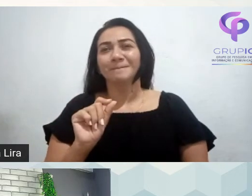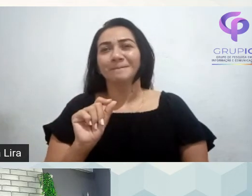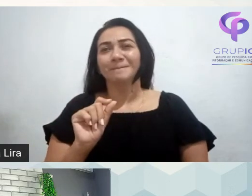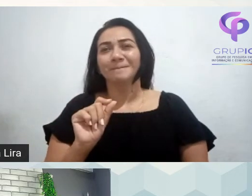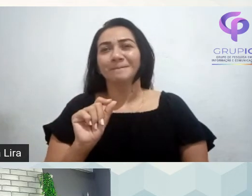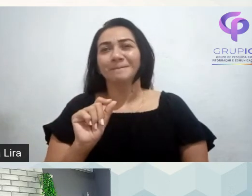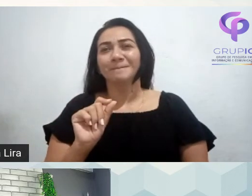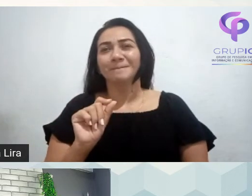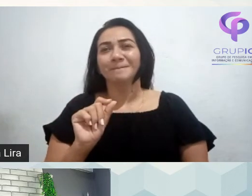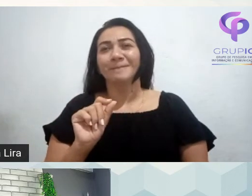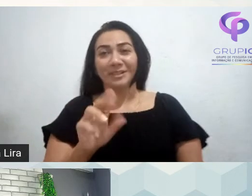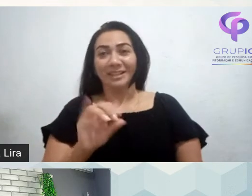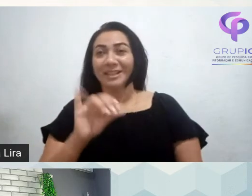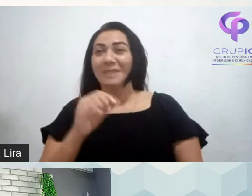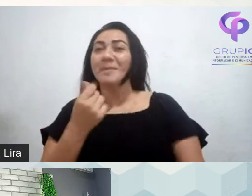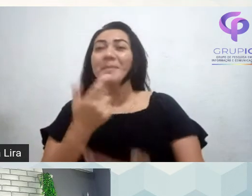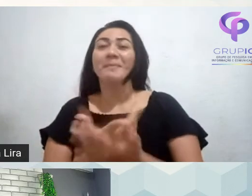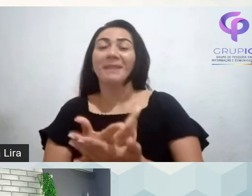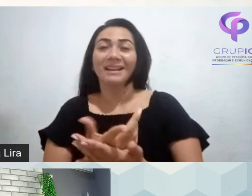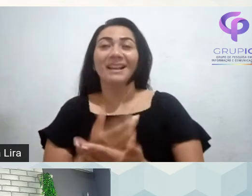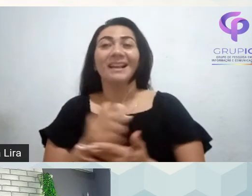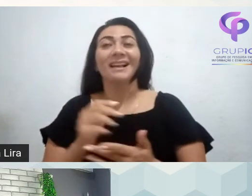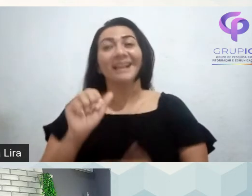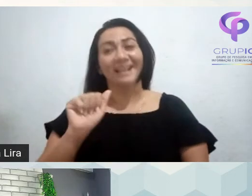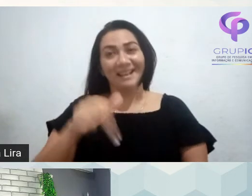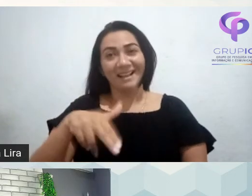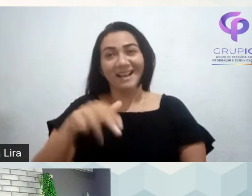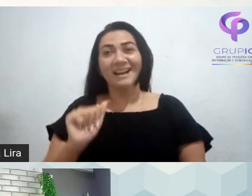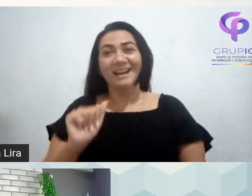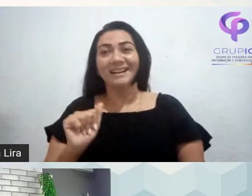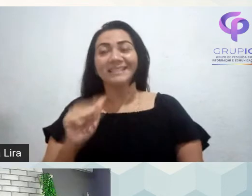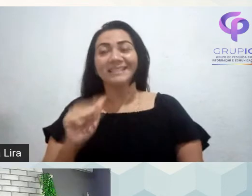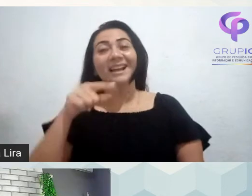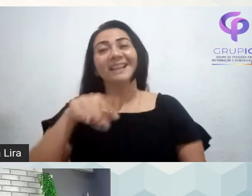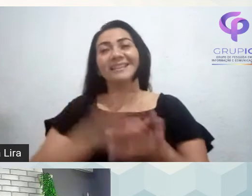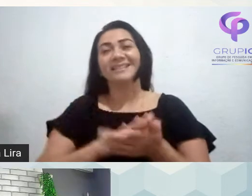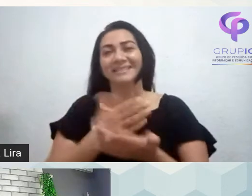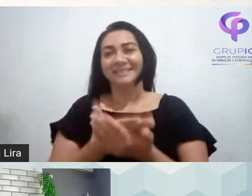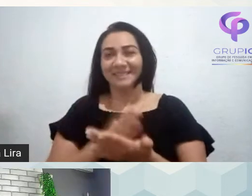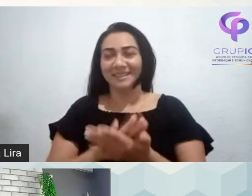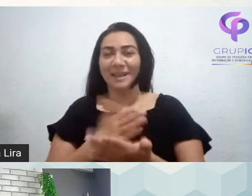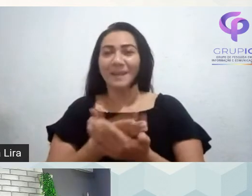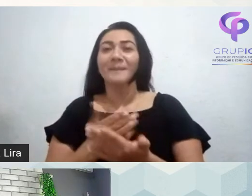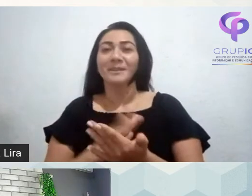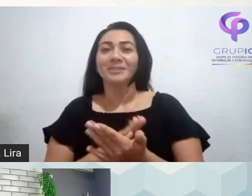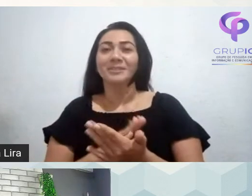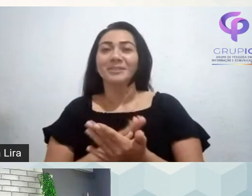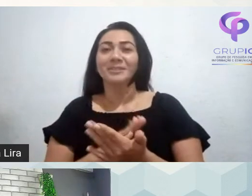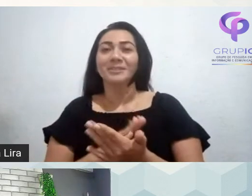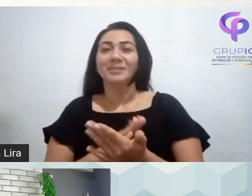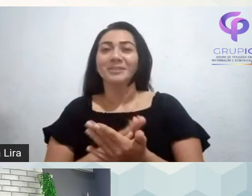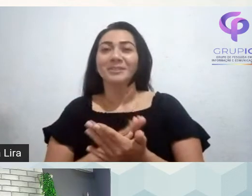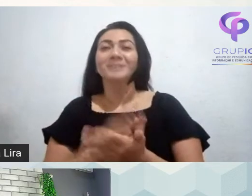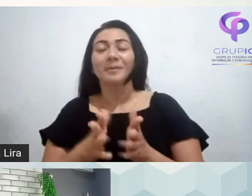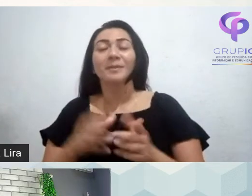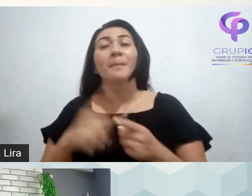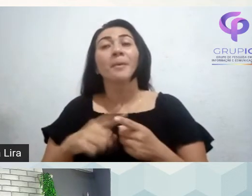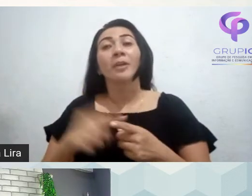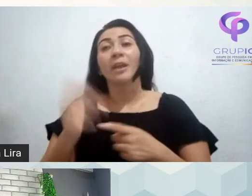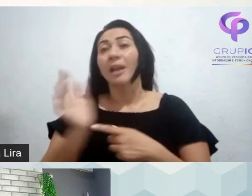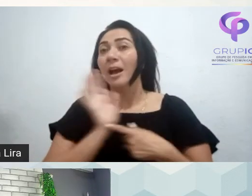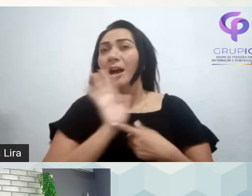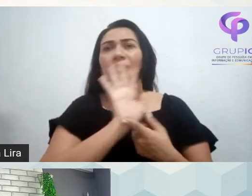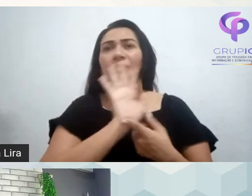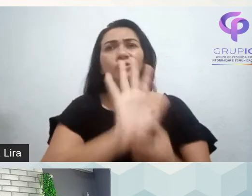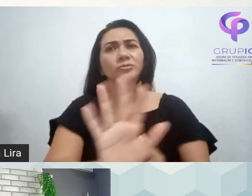conosco, porque a nossa meta é tentar ser o mais acessível a todos e todas e todes,